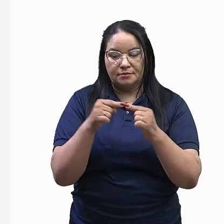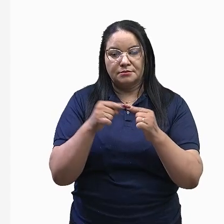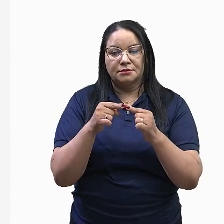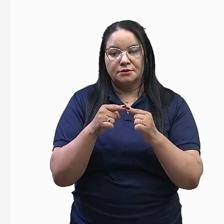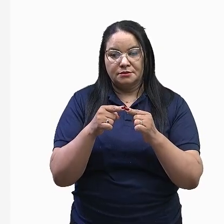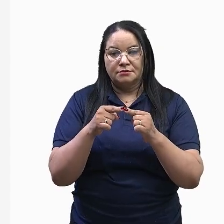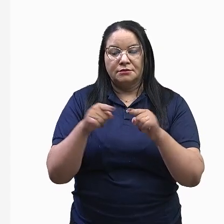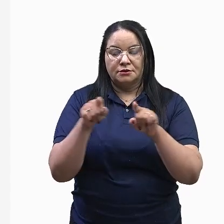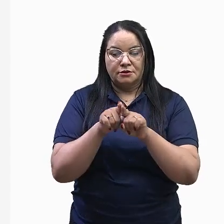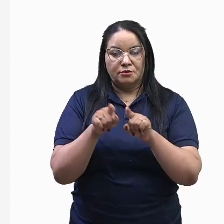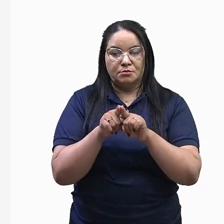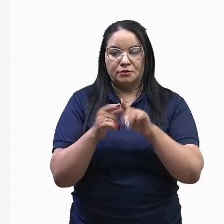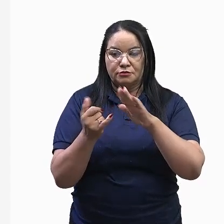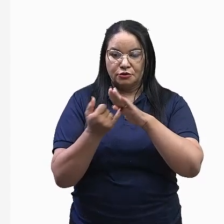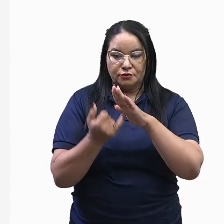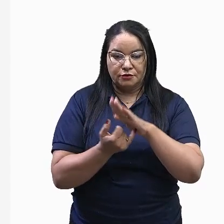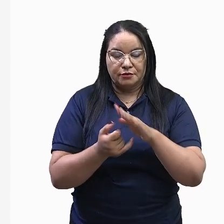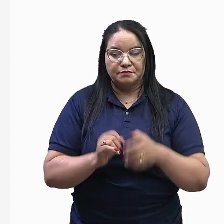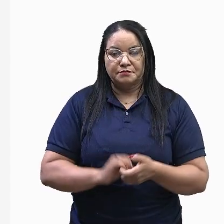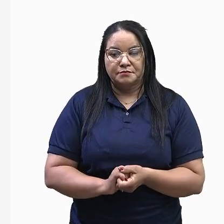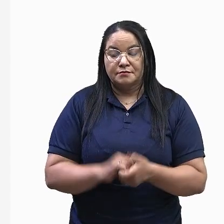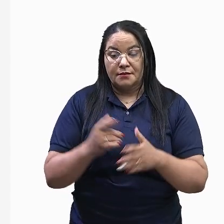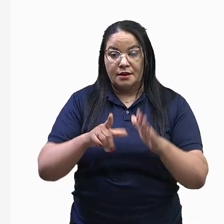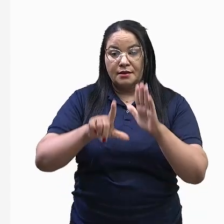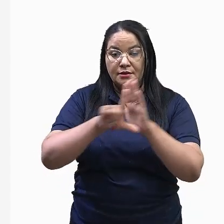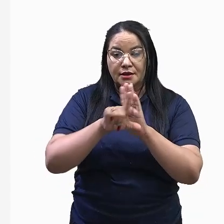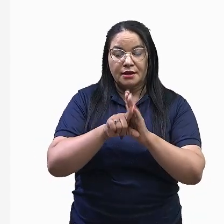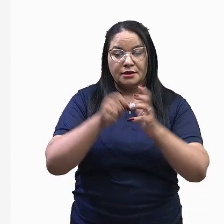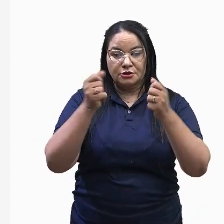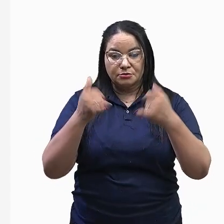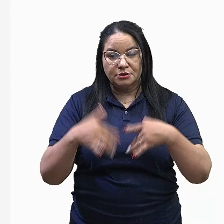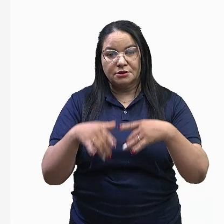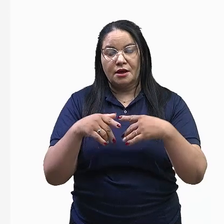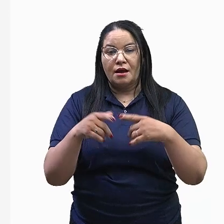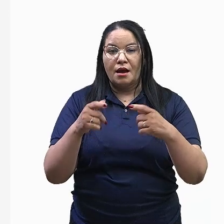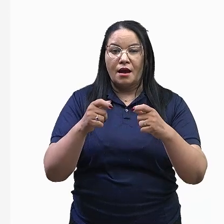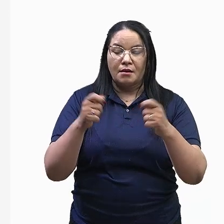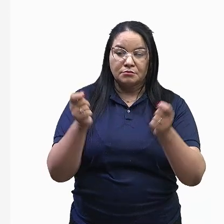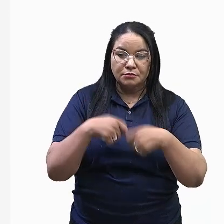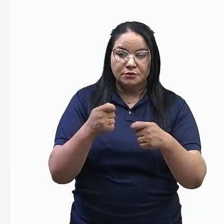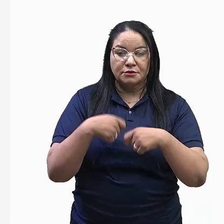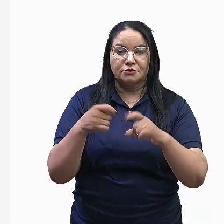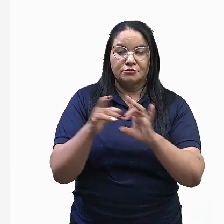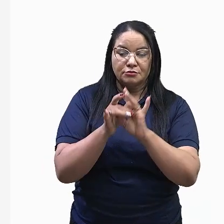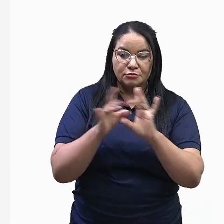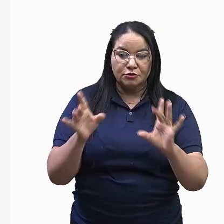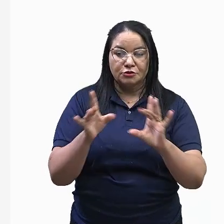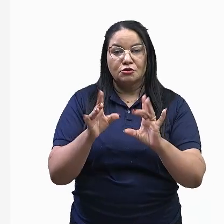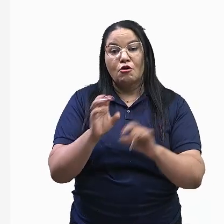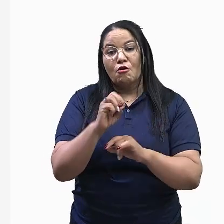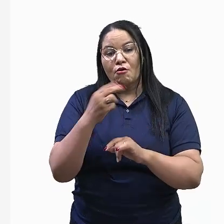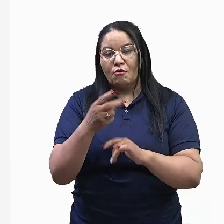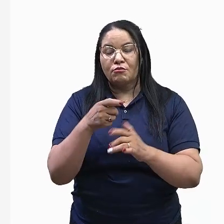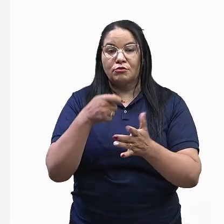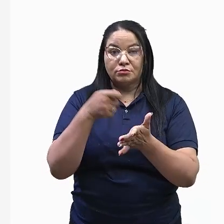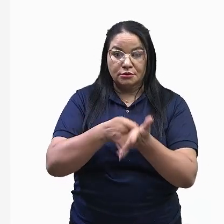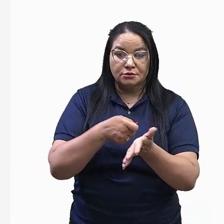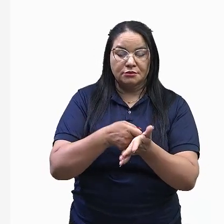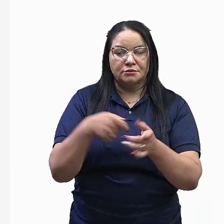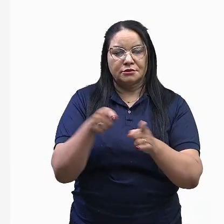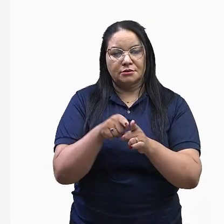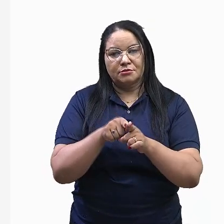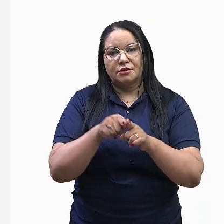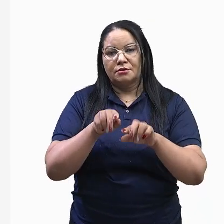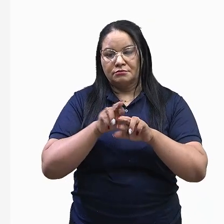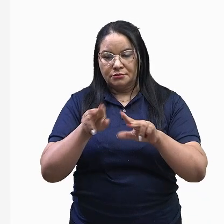regulamentar. E nessa lei vai dizer o que é permitido e o que não é, o que é obrigatório, né? E o que não é.